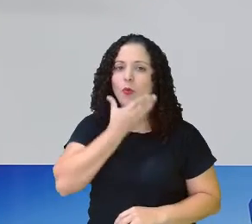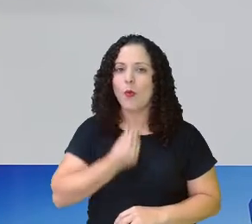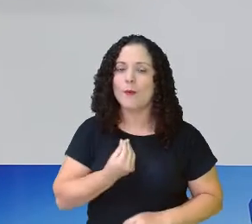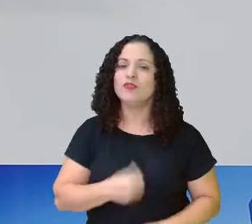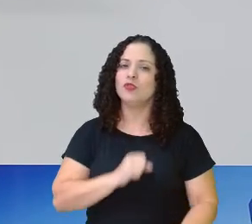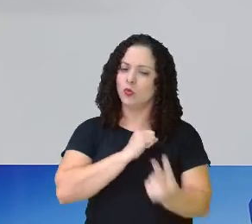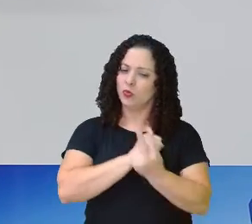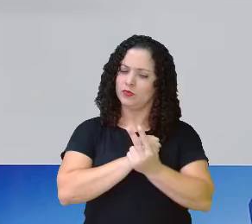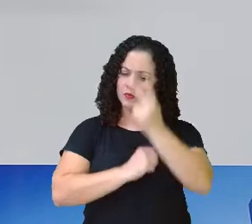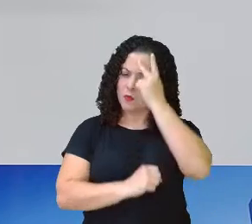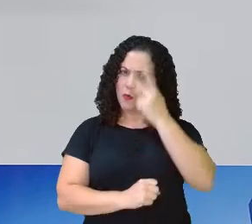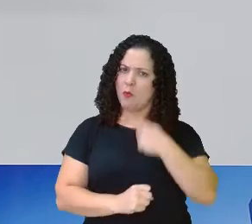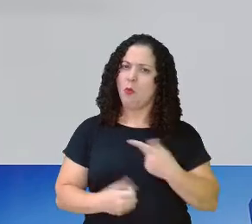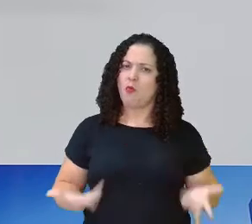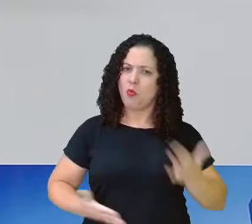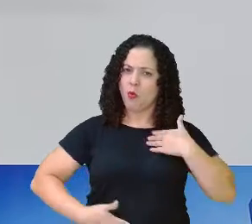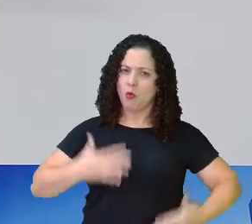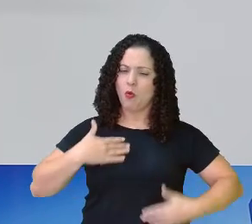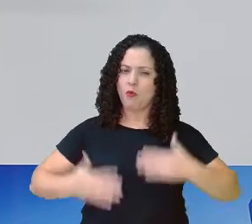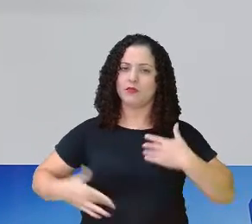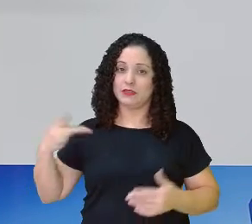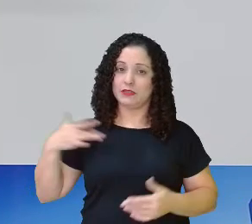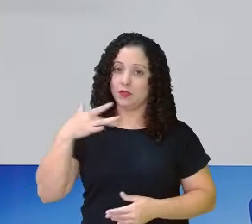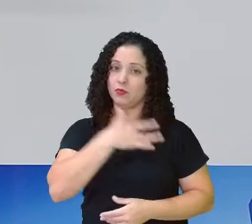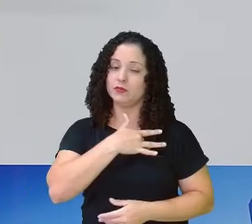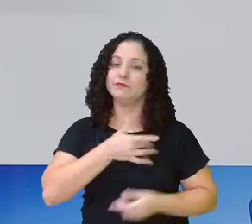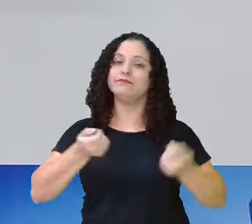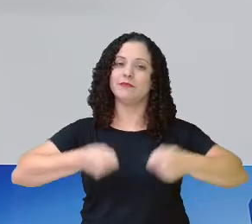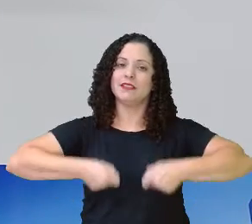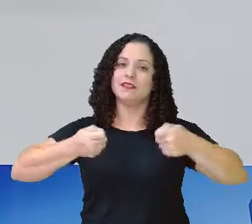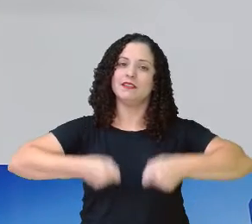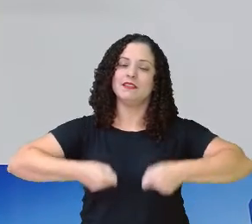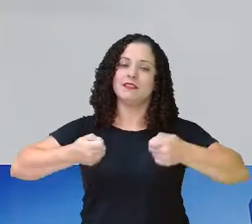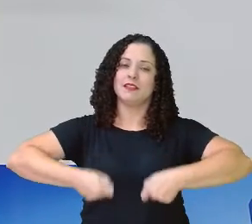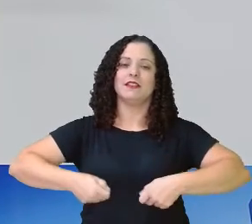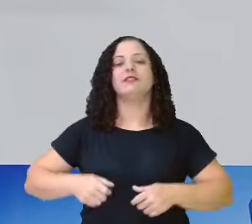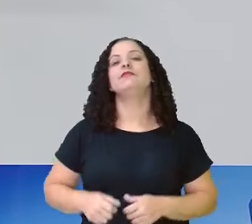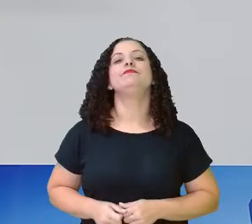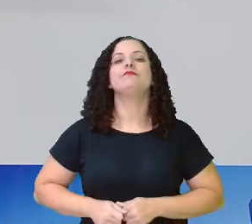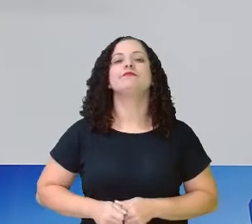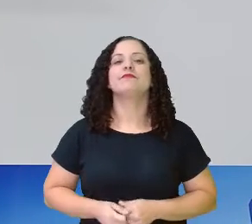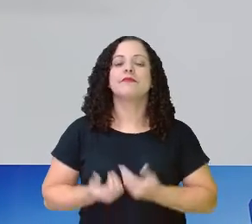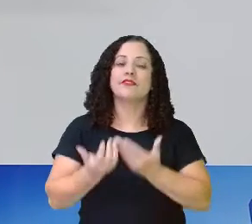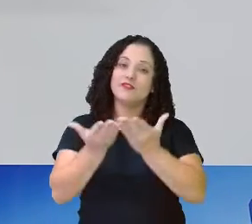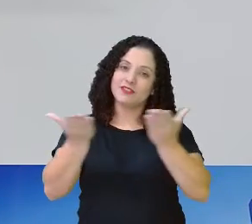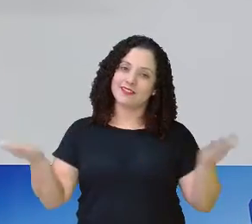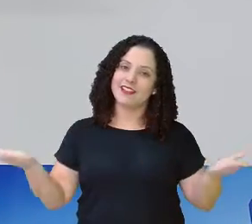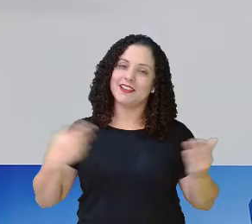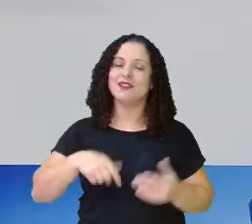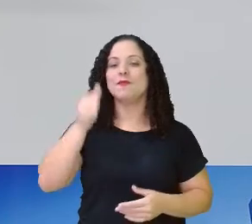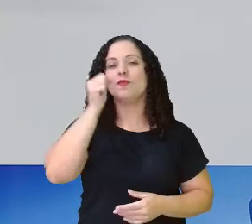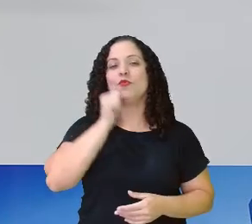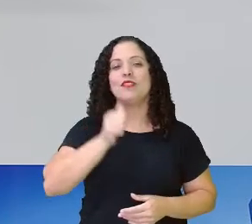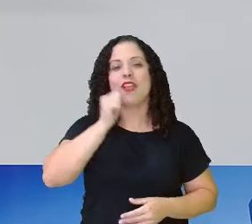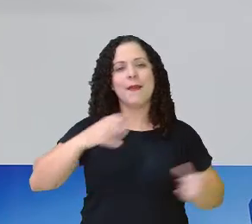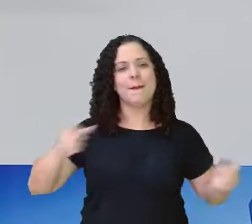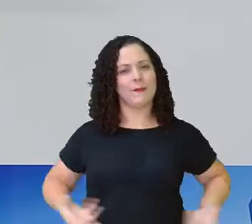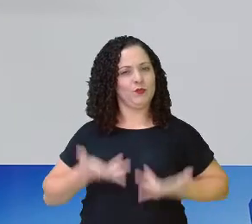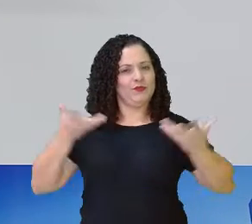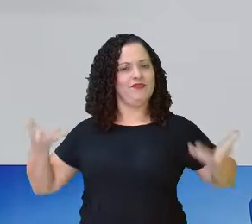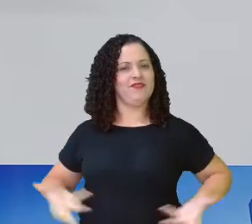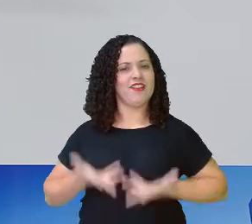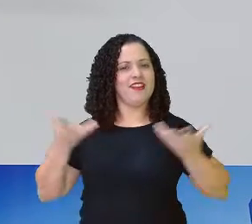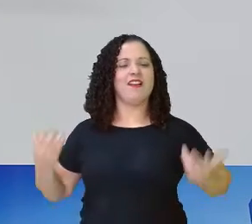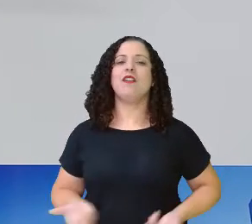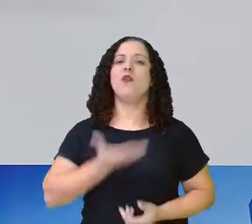cuidado melhor com você, com o seu corpo, com sua saúde, né? E você, que é mulher, poder incentivar esses